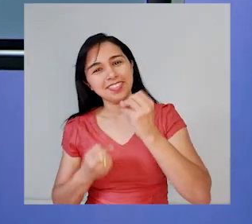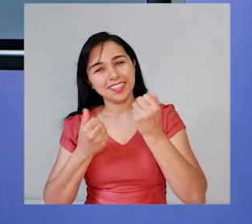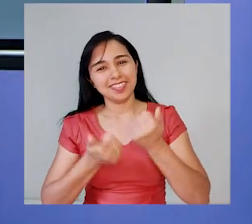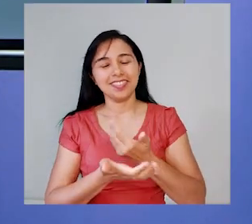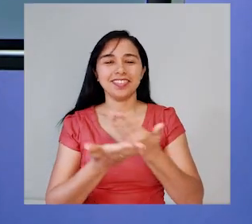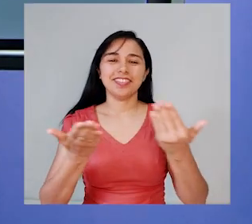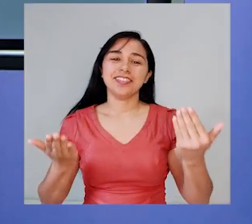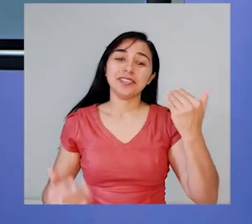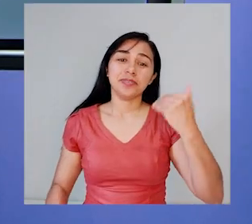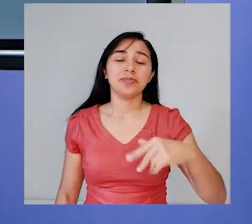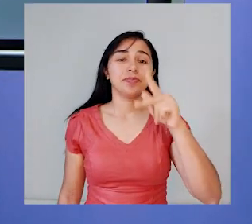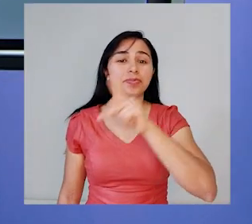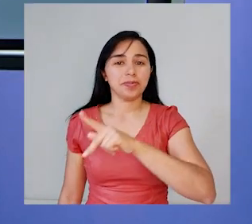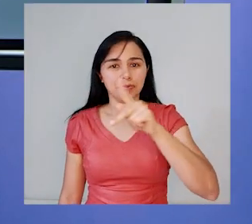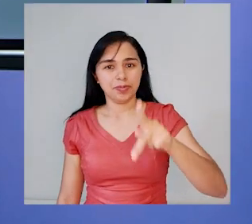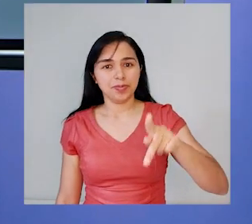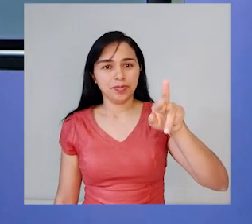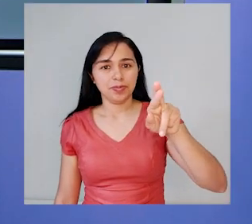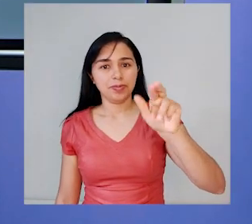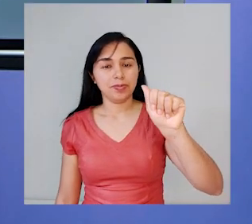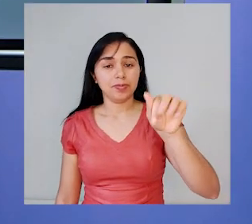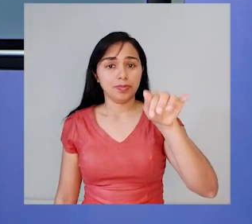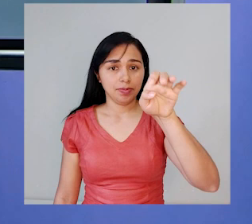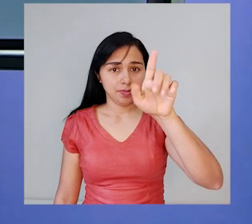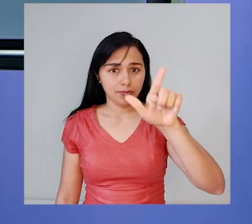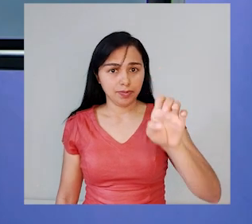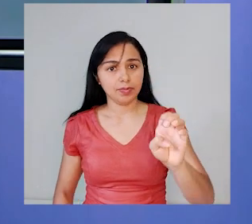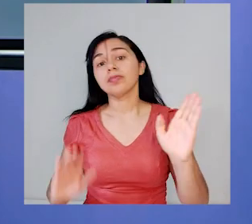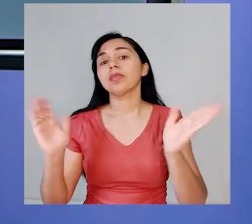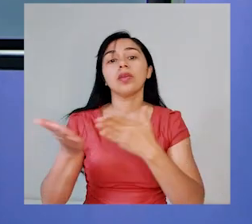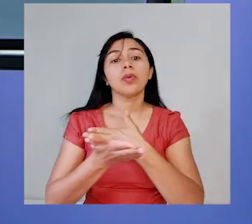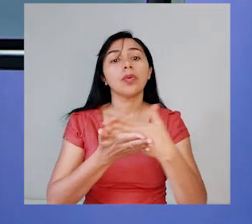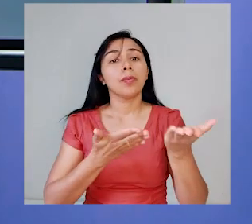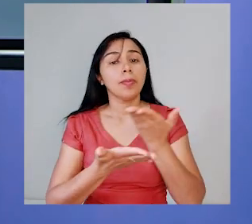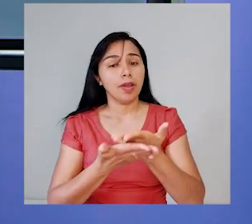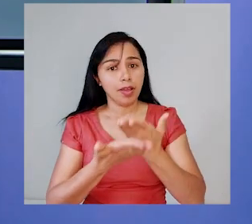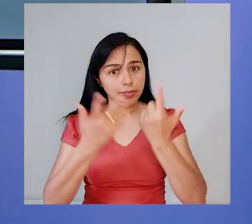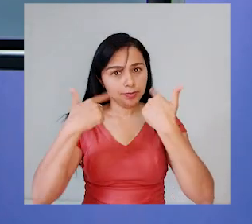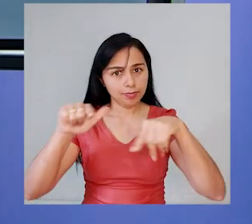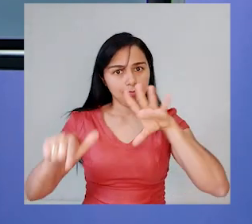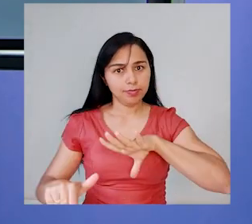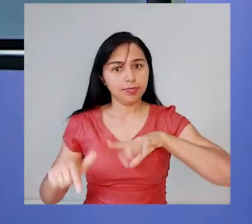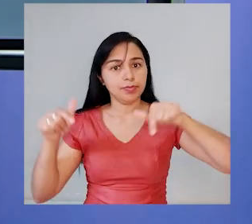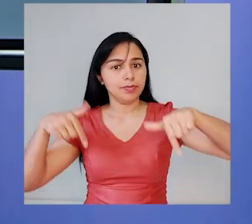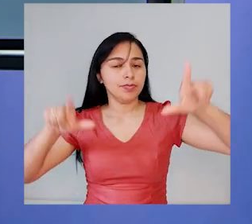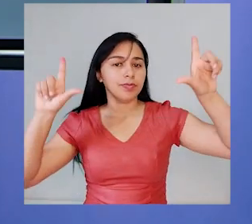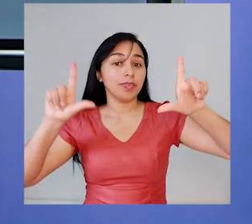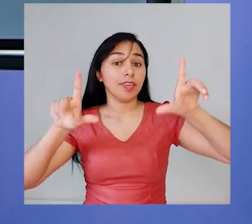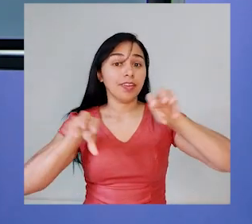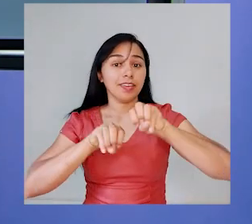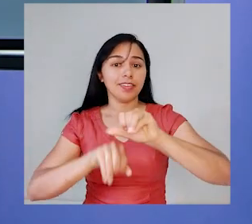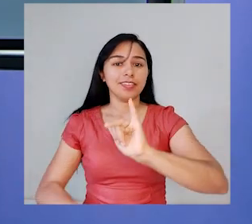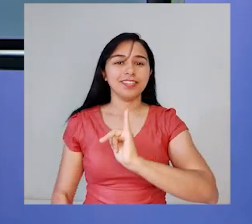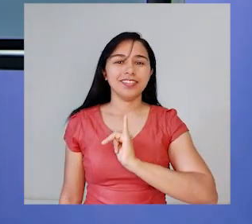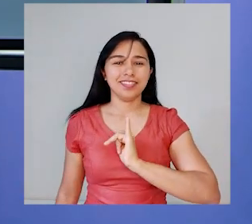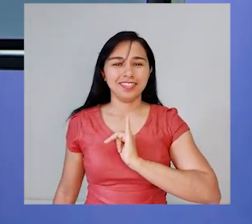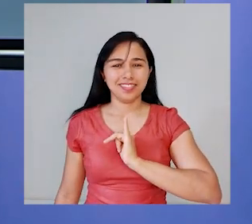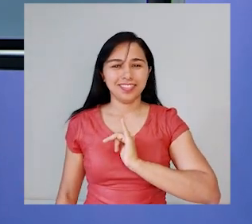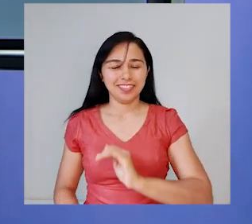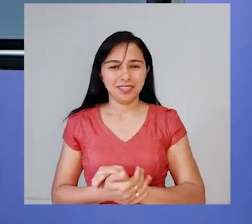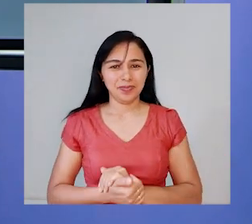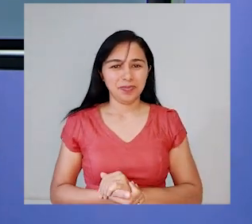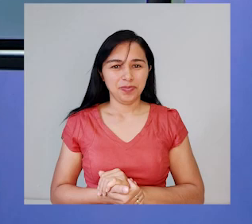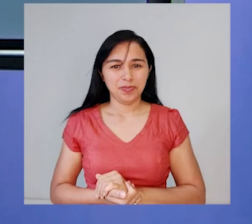tudo bem com vocês? Eu sou a professora Rafaele Pimentel e vamos começar mais uma aula de língua portuguesa aqui da TV